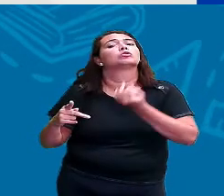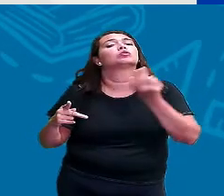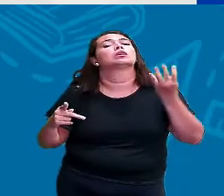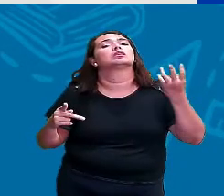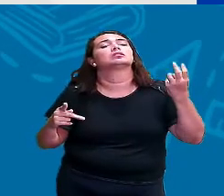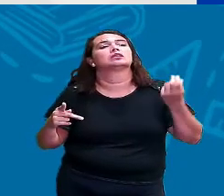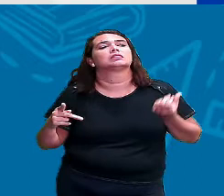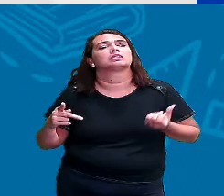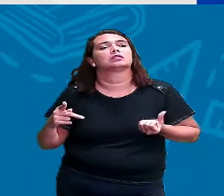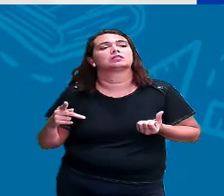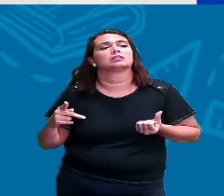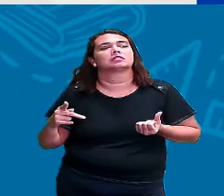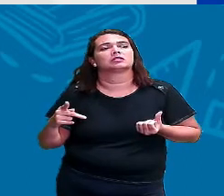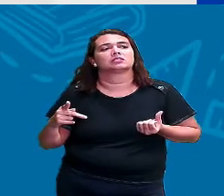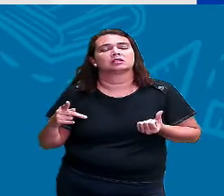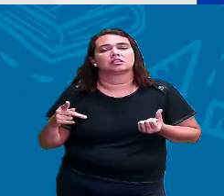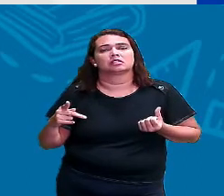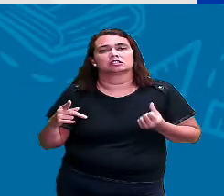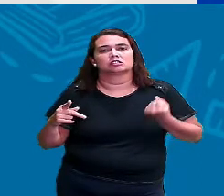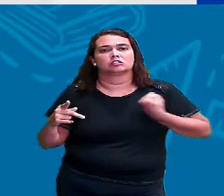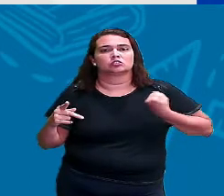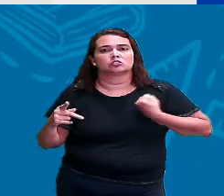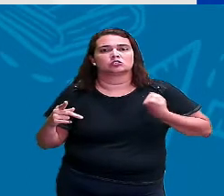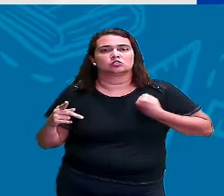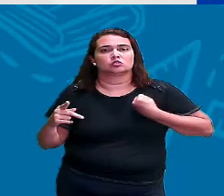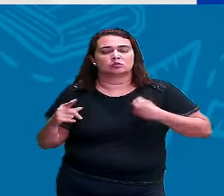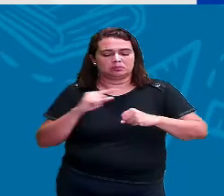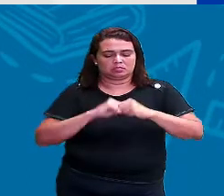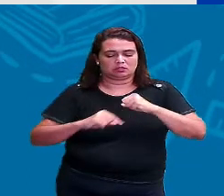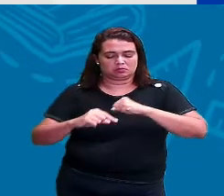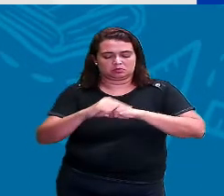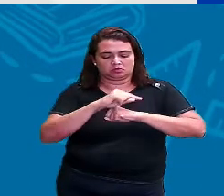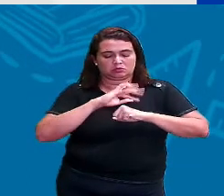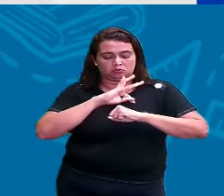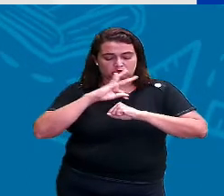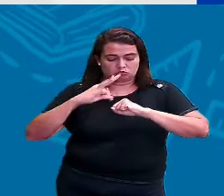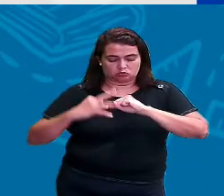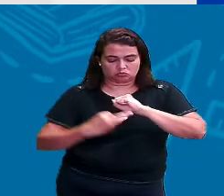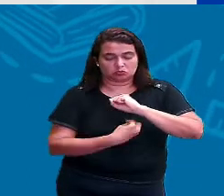De quantos números ao todo?